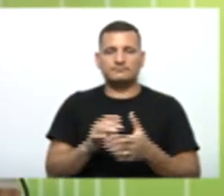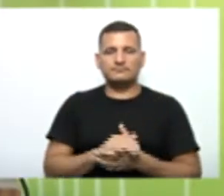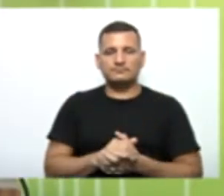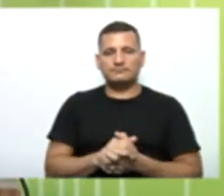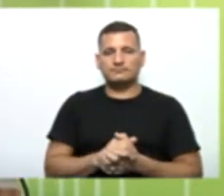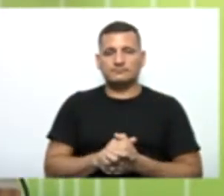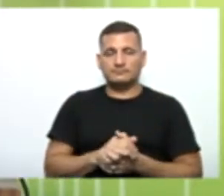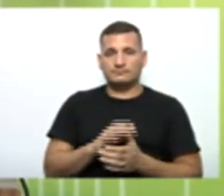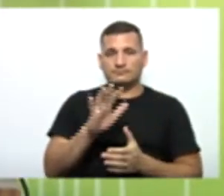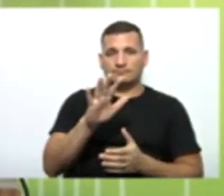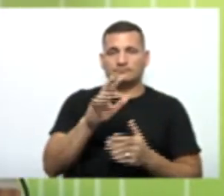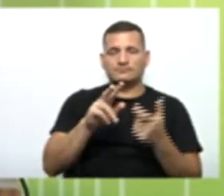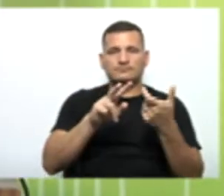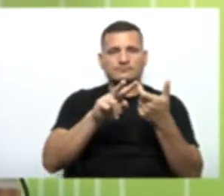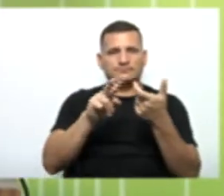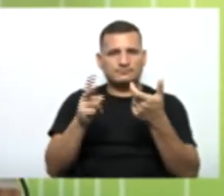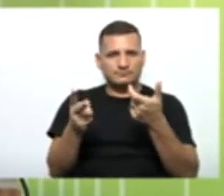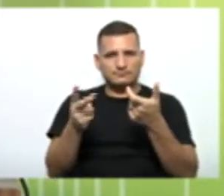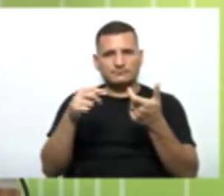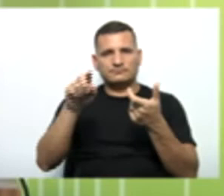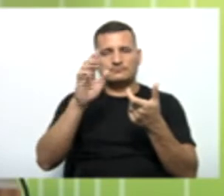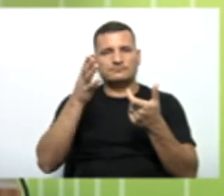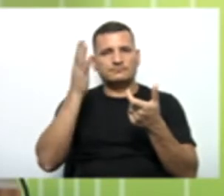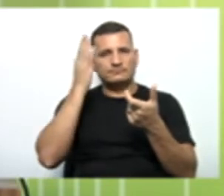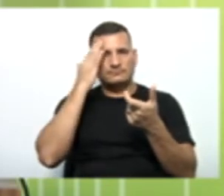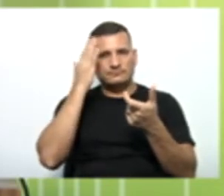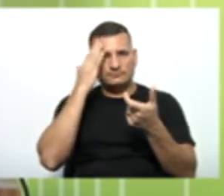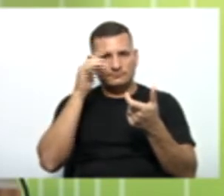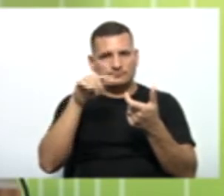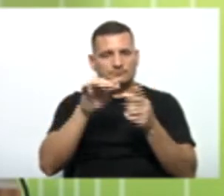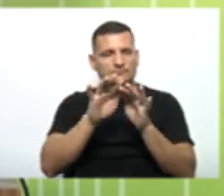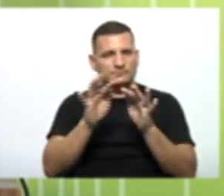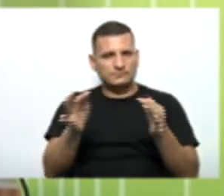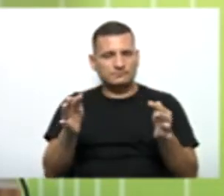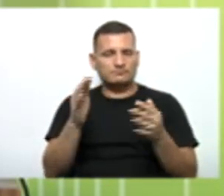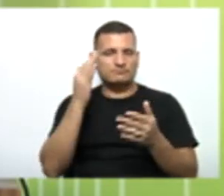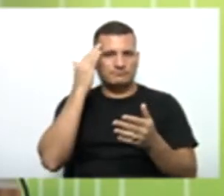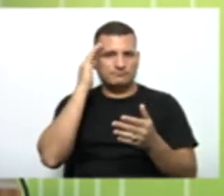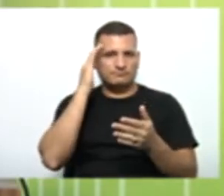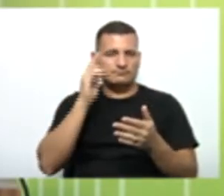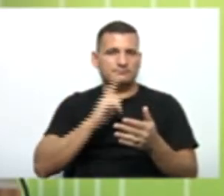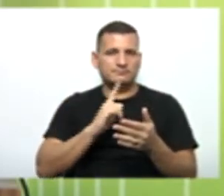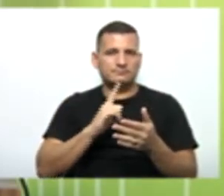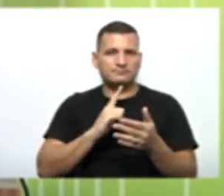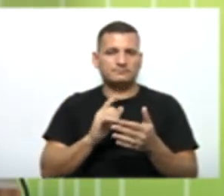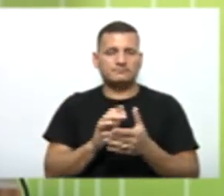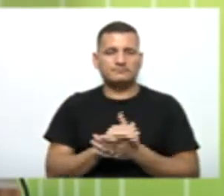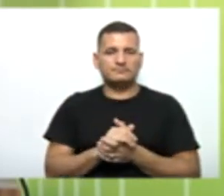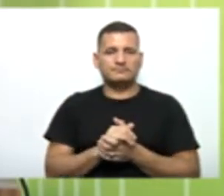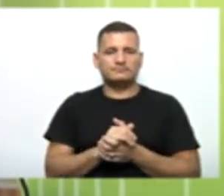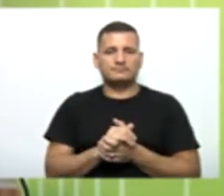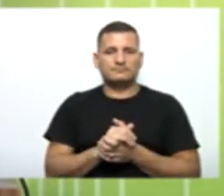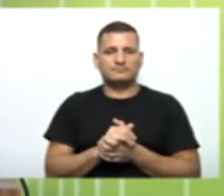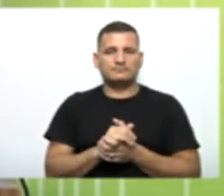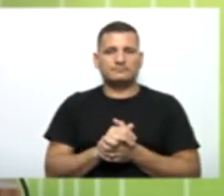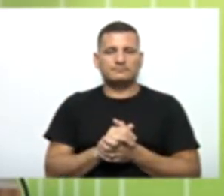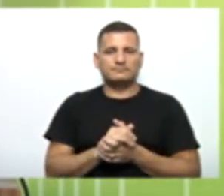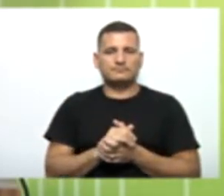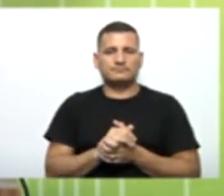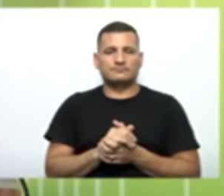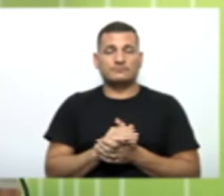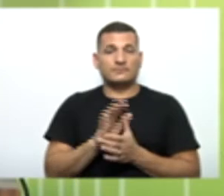ó, herança, vocês já sabem, e isso é bem simples de entender. Ó, eu tenho, por exemplo, um